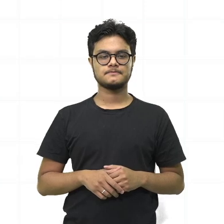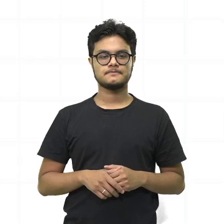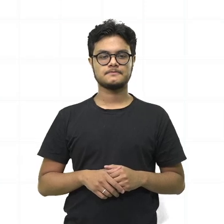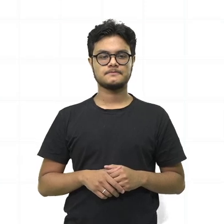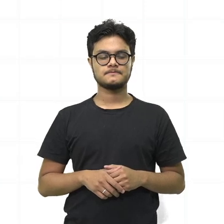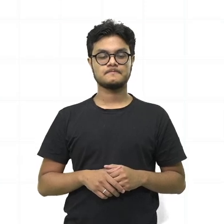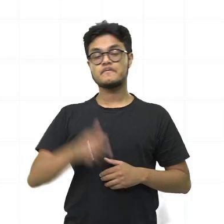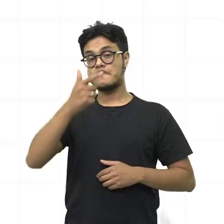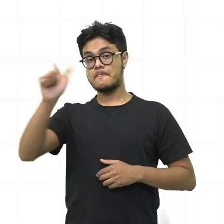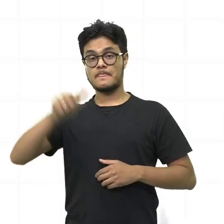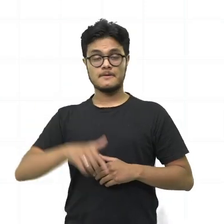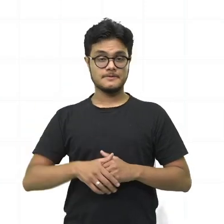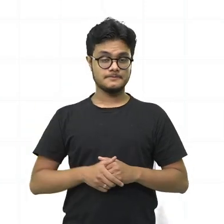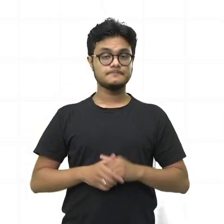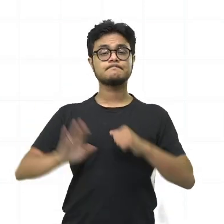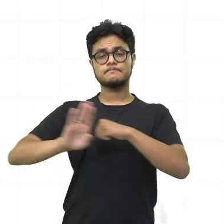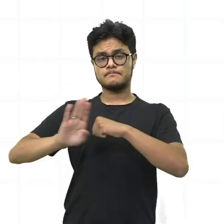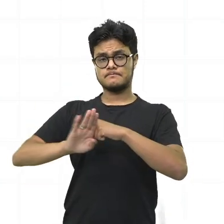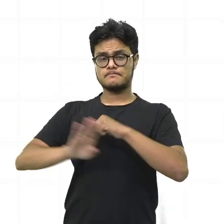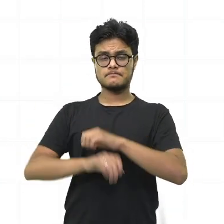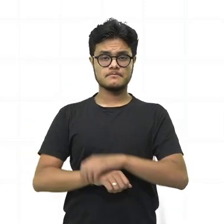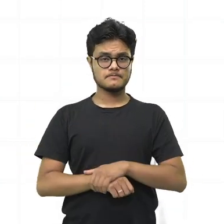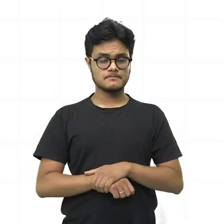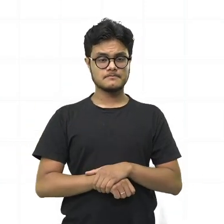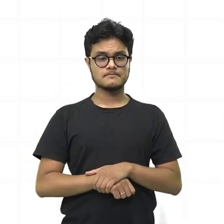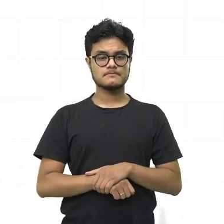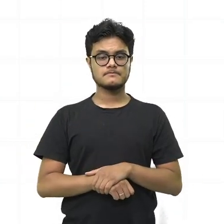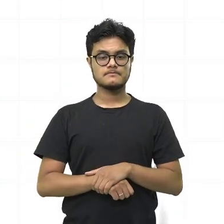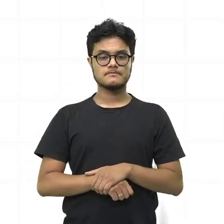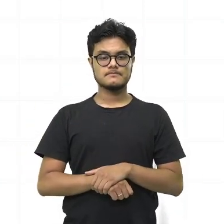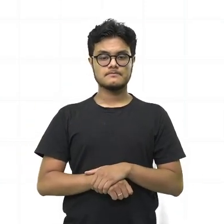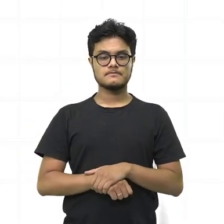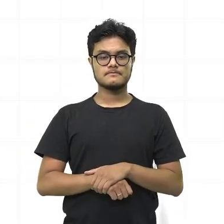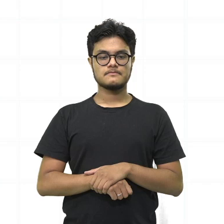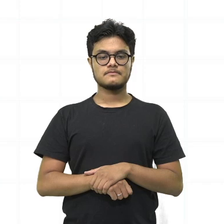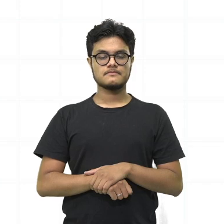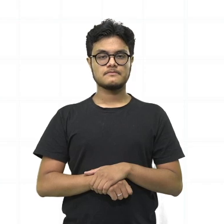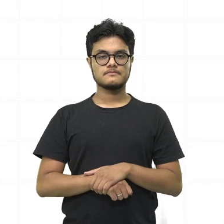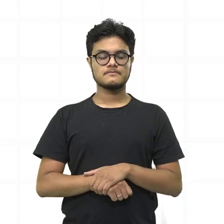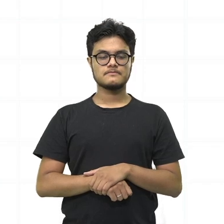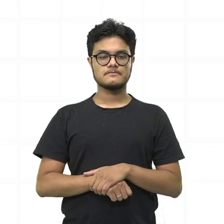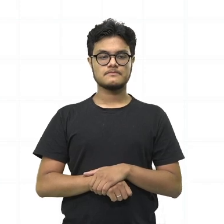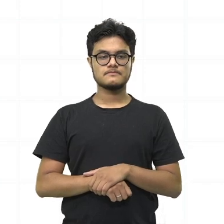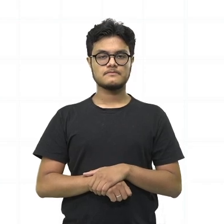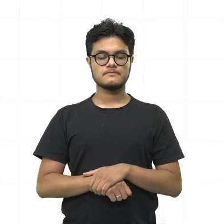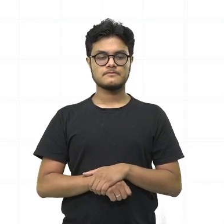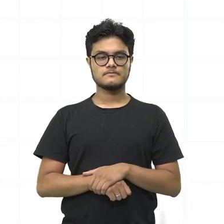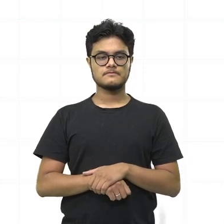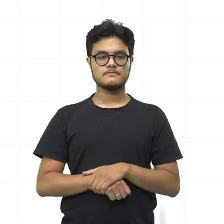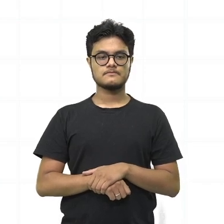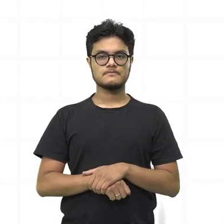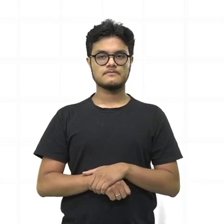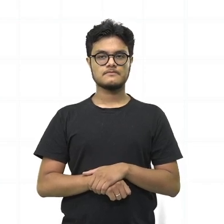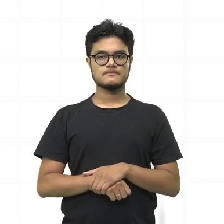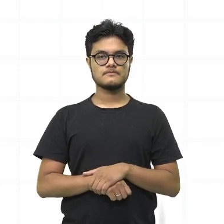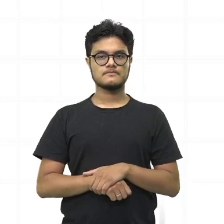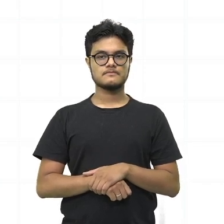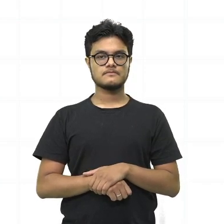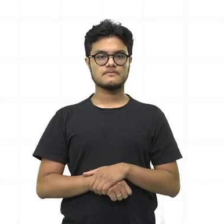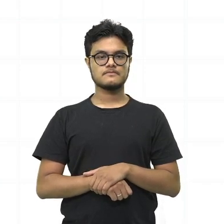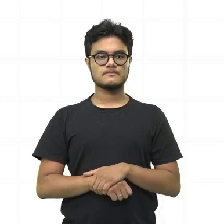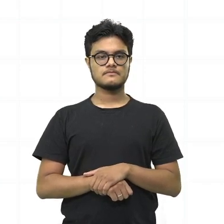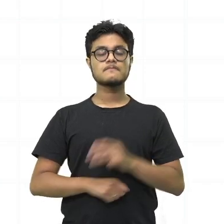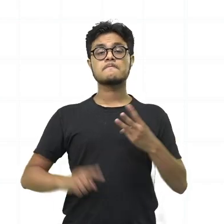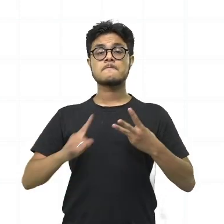então, nós temos a classificação, ainda, né, a classificação do substantivo, nós temos outras classificações.